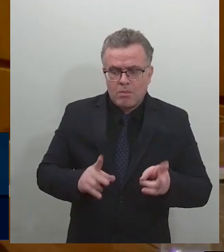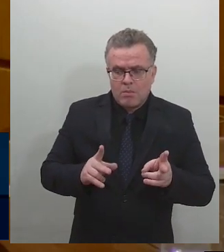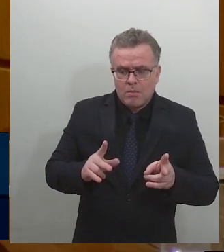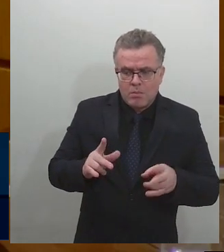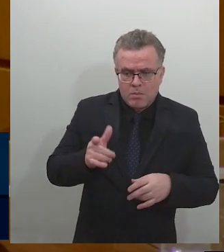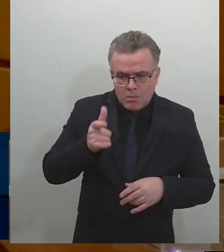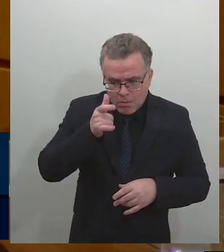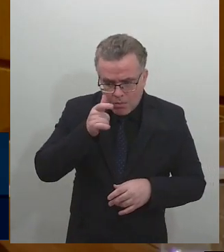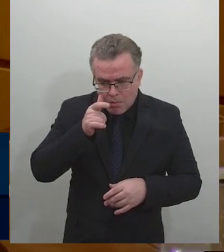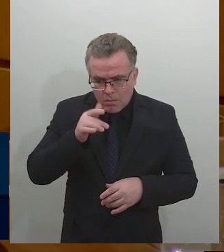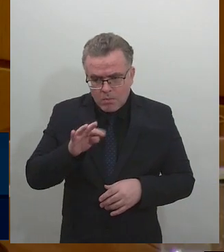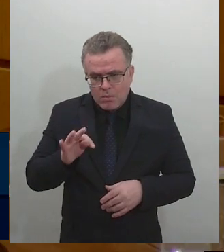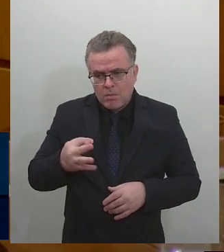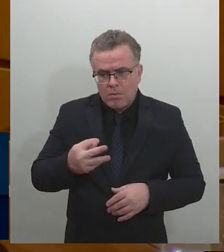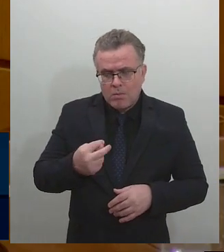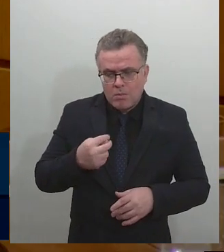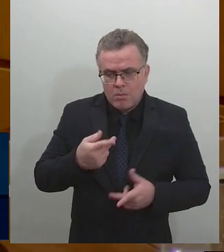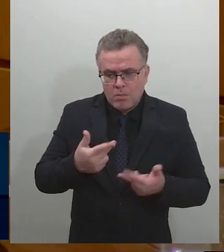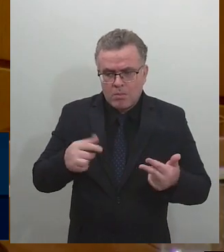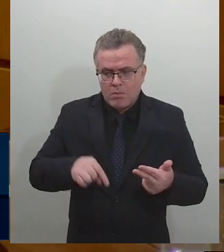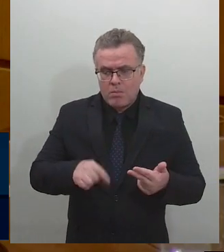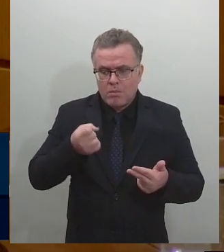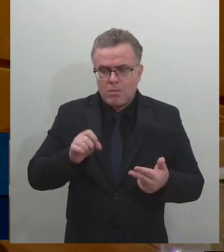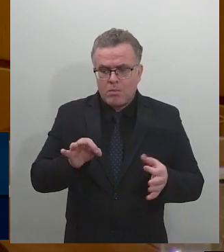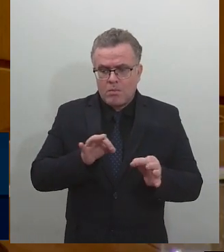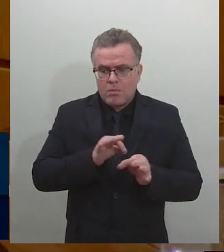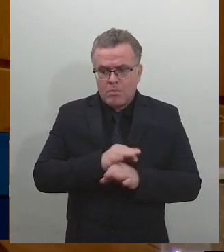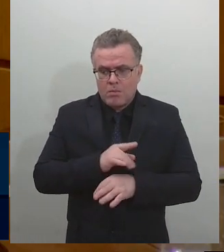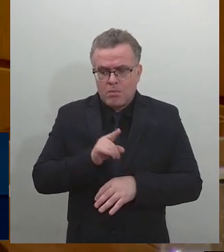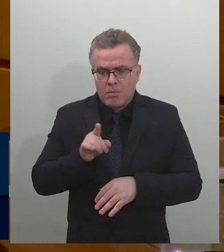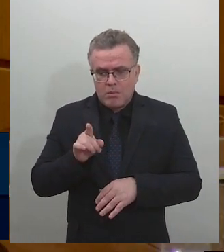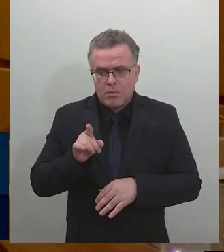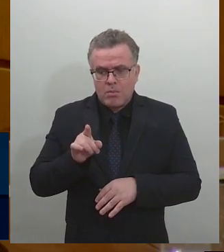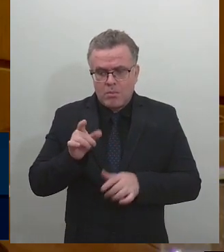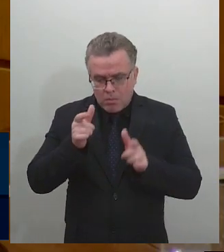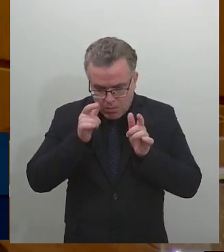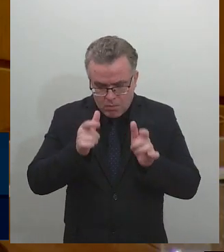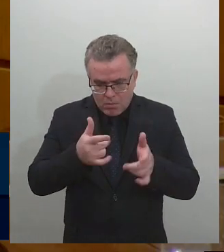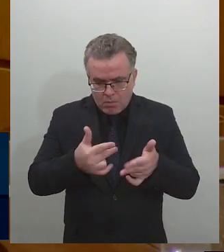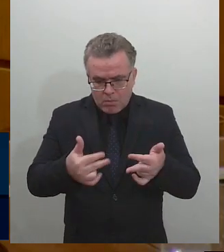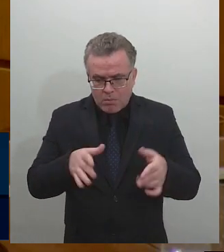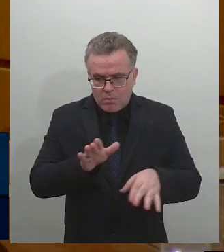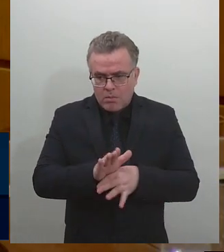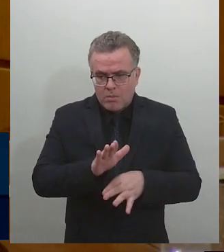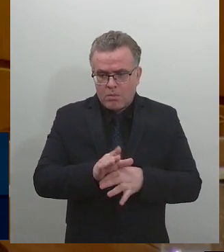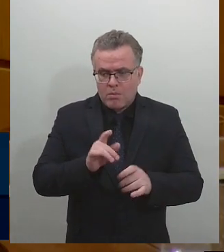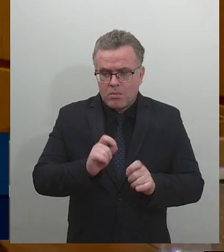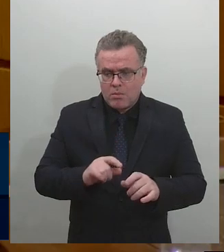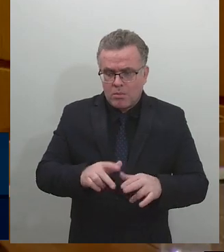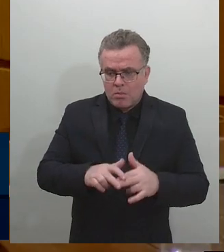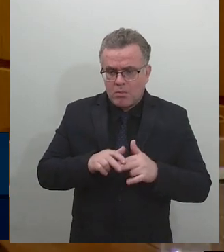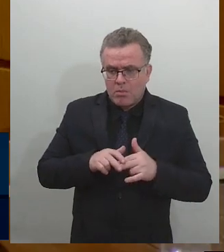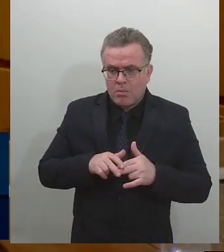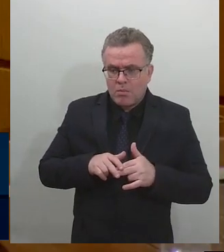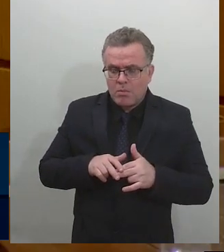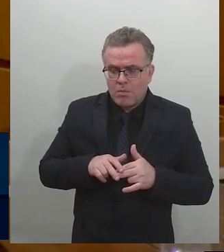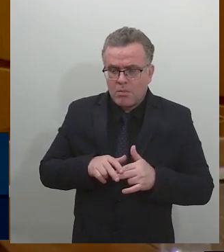Brasília. Nosso deputado federal destinou mais de 74